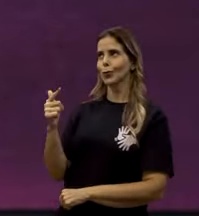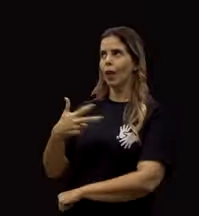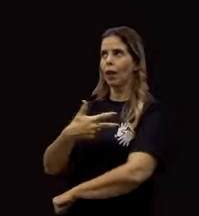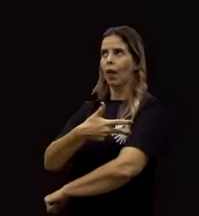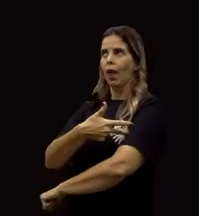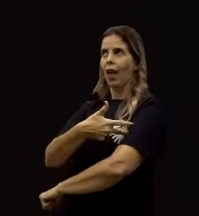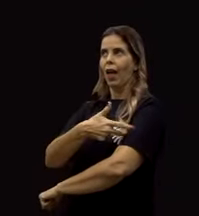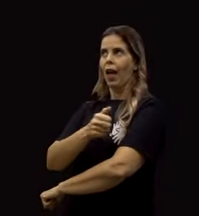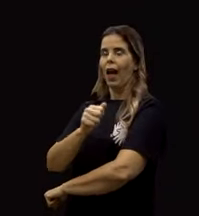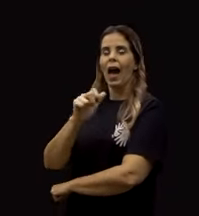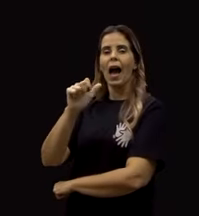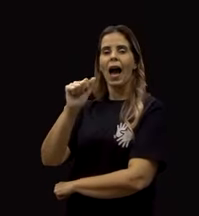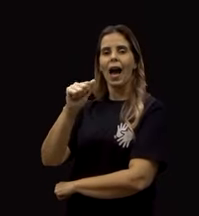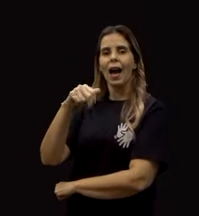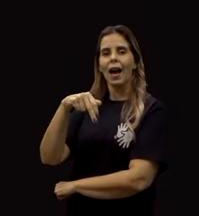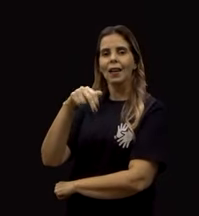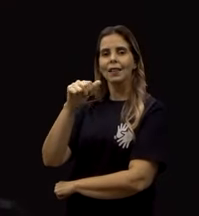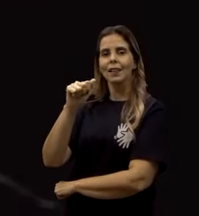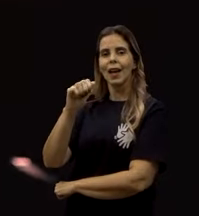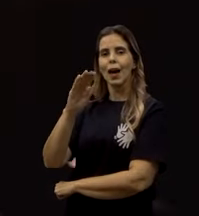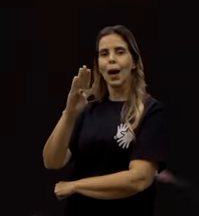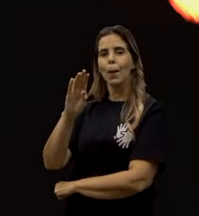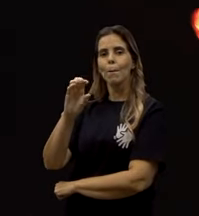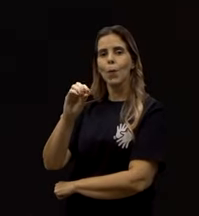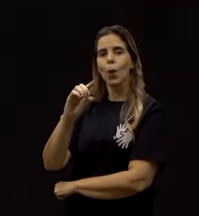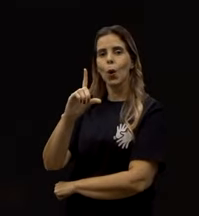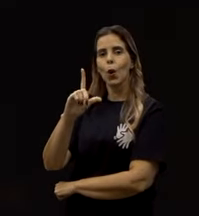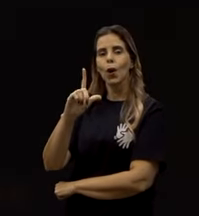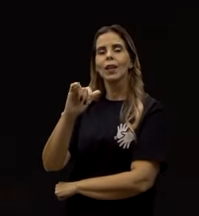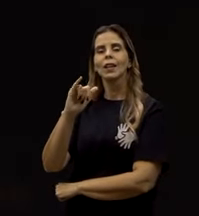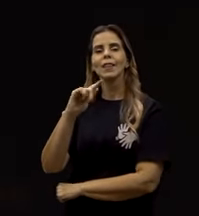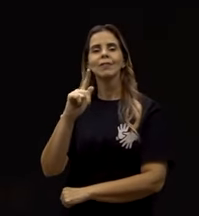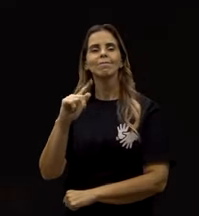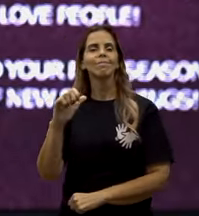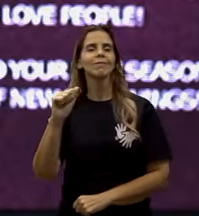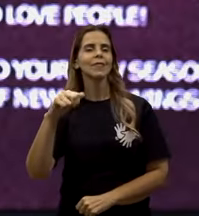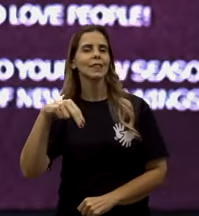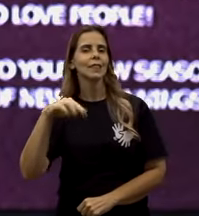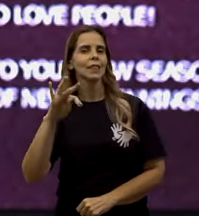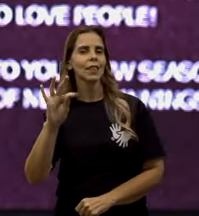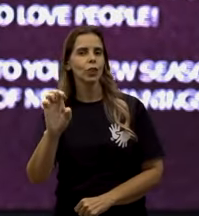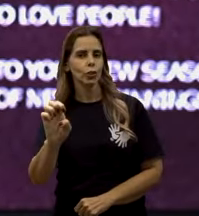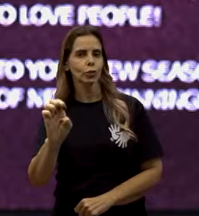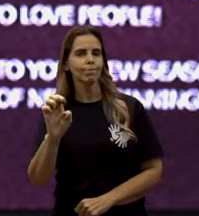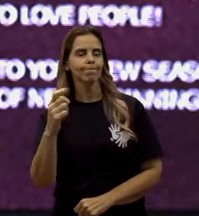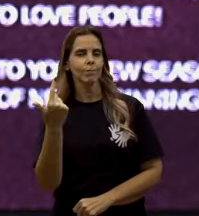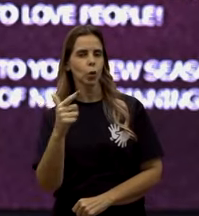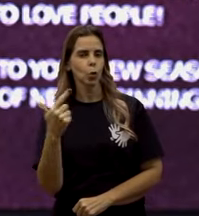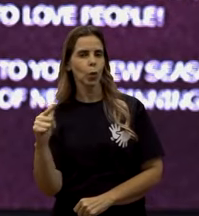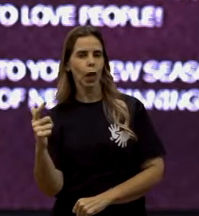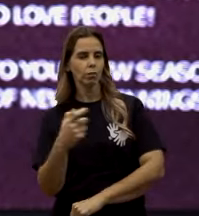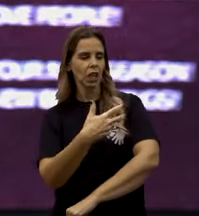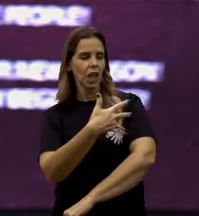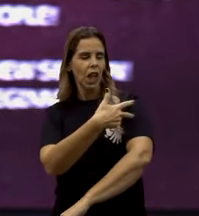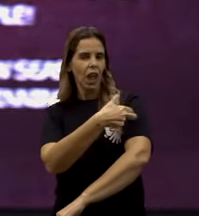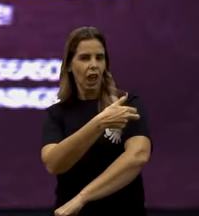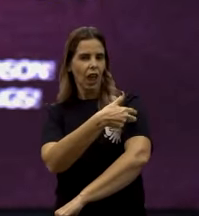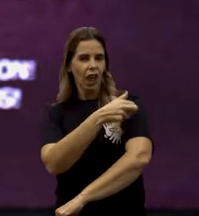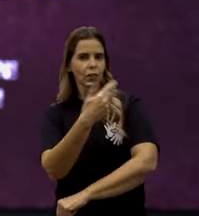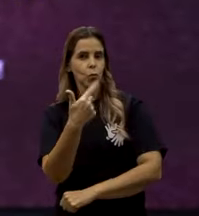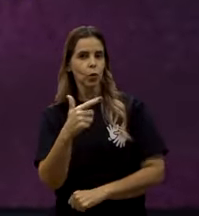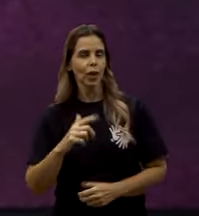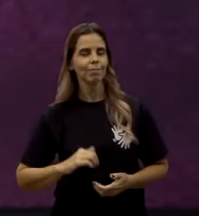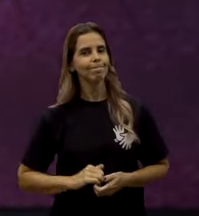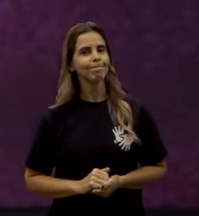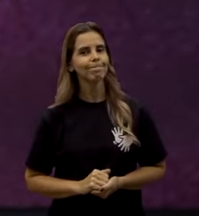eu não ten fato é que todo mundo aqui tem fé eu vou repetir querido você que tá visitando a